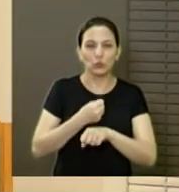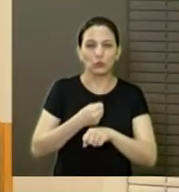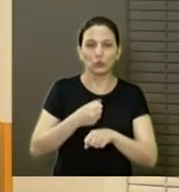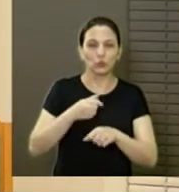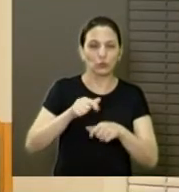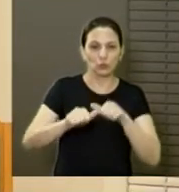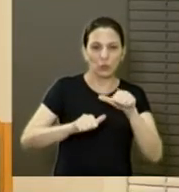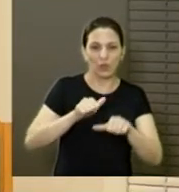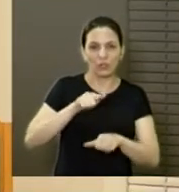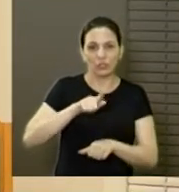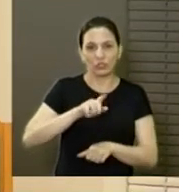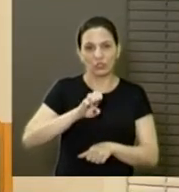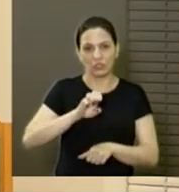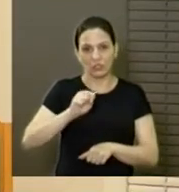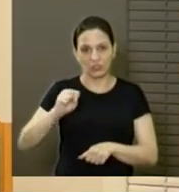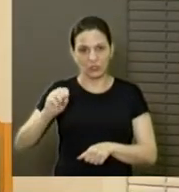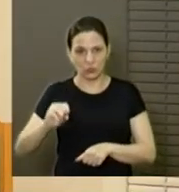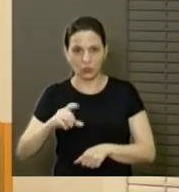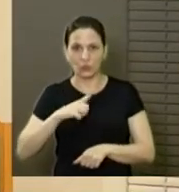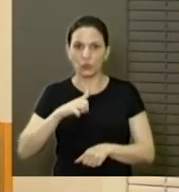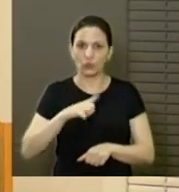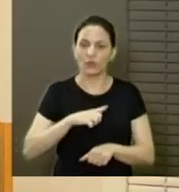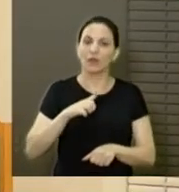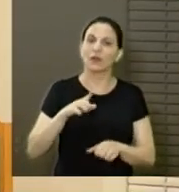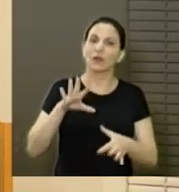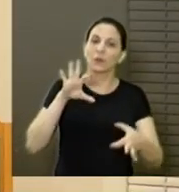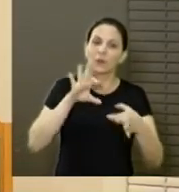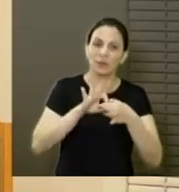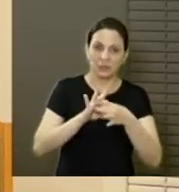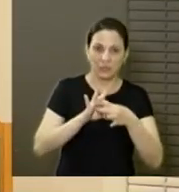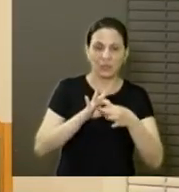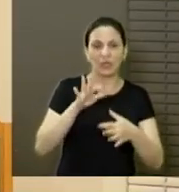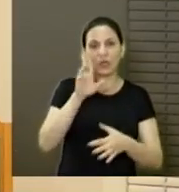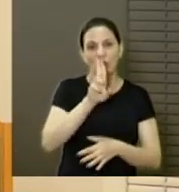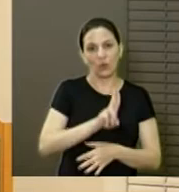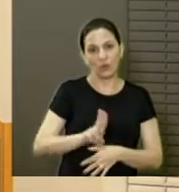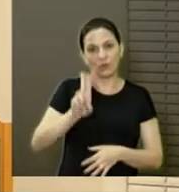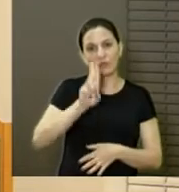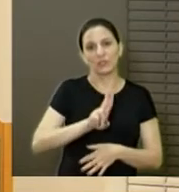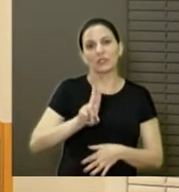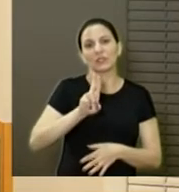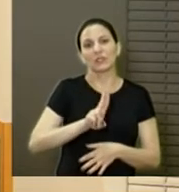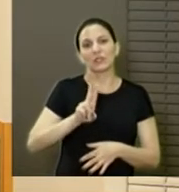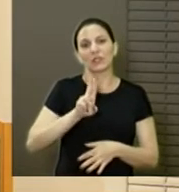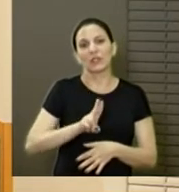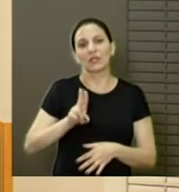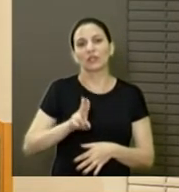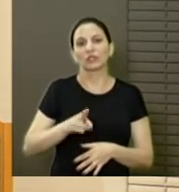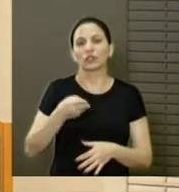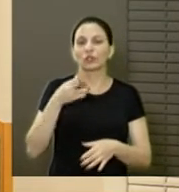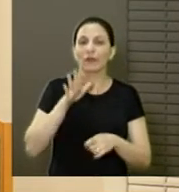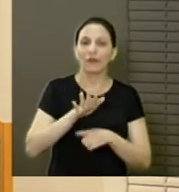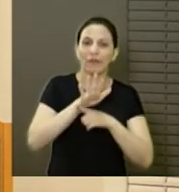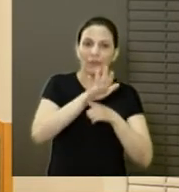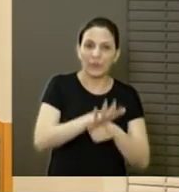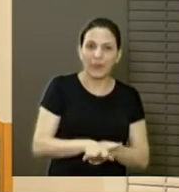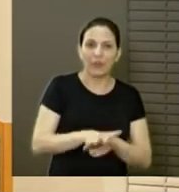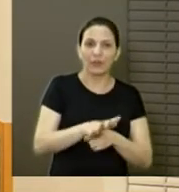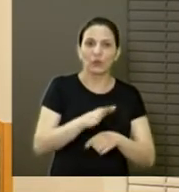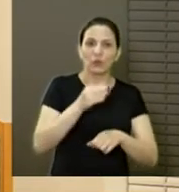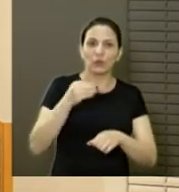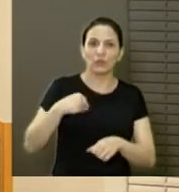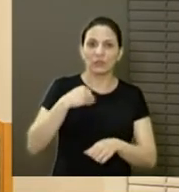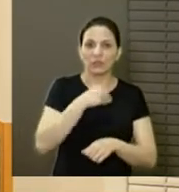exemplo. O município fechou parcerias com universidades para acelerar a realização de consultas, exames e